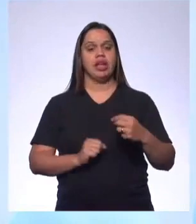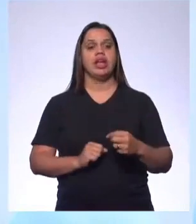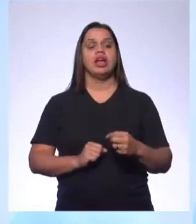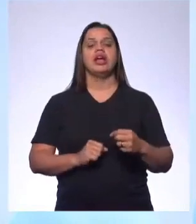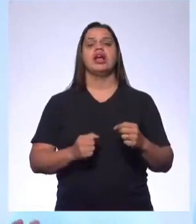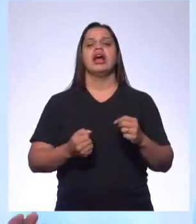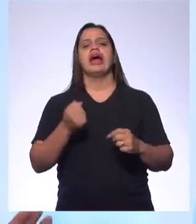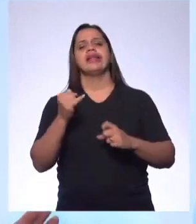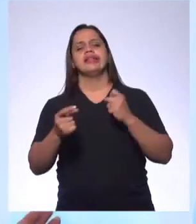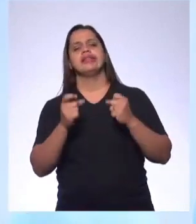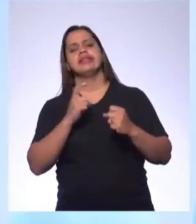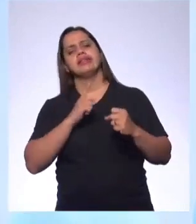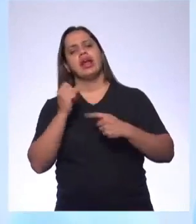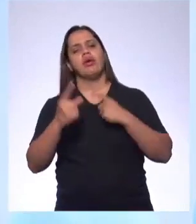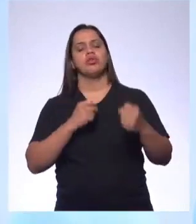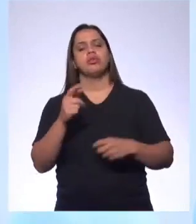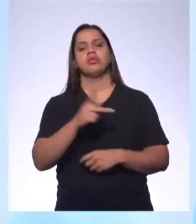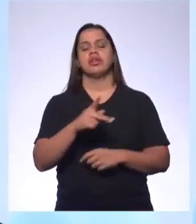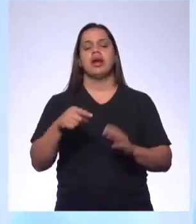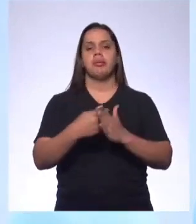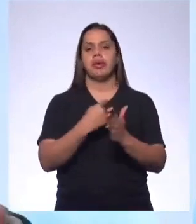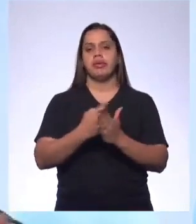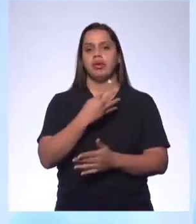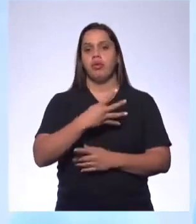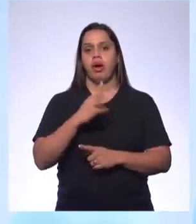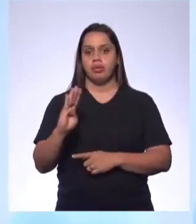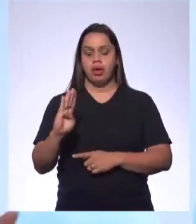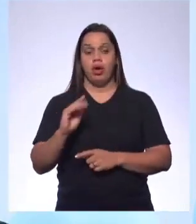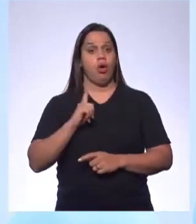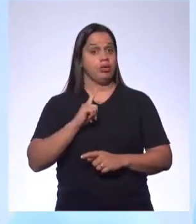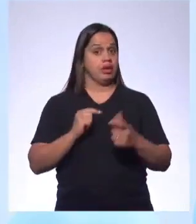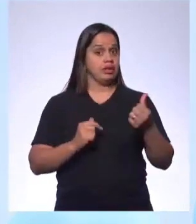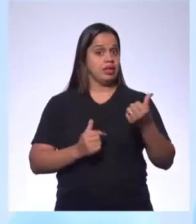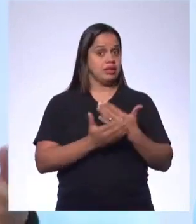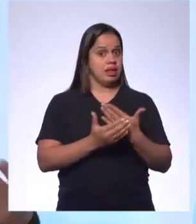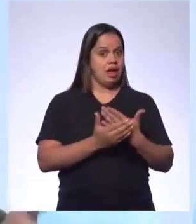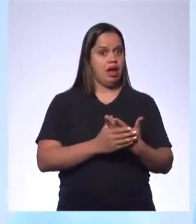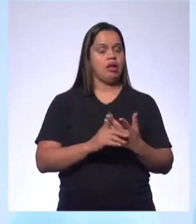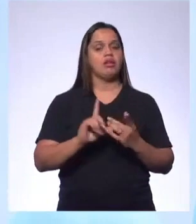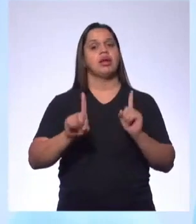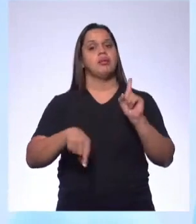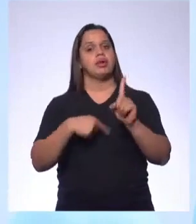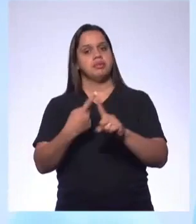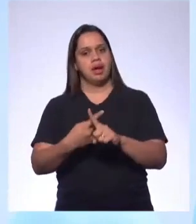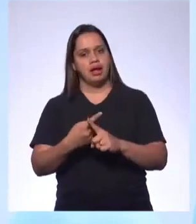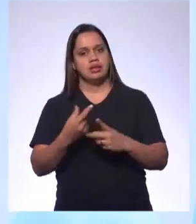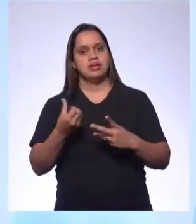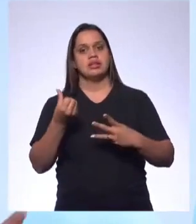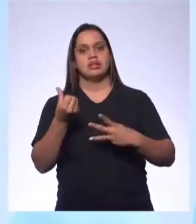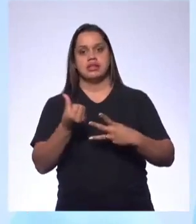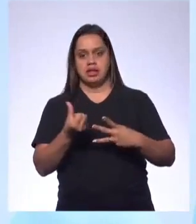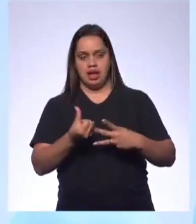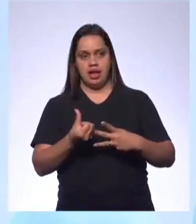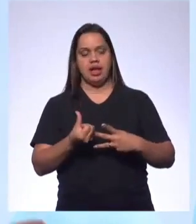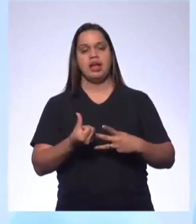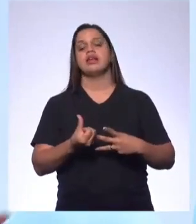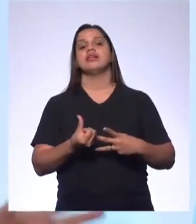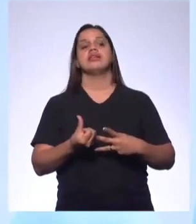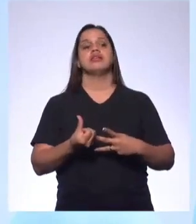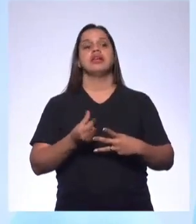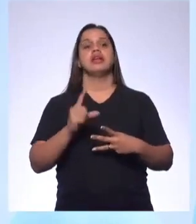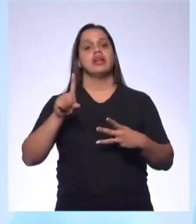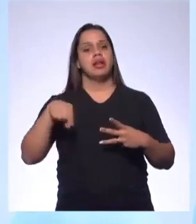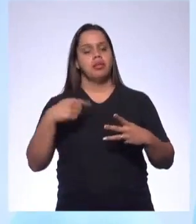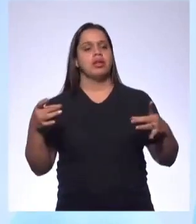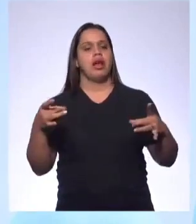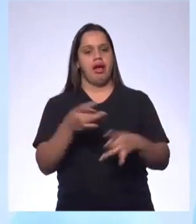quarto bimestre. Então, é só contar, né? As aulas são 6 aulas, depois vem são mais 6 aulas da sequência 3, e aí a